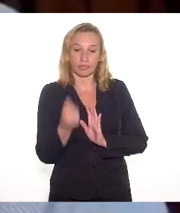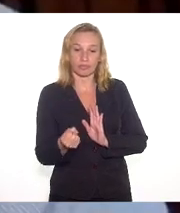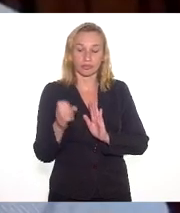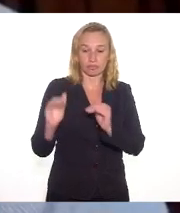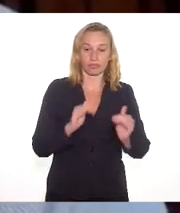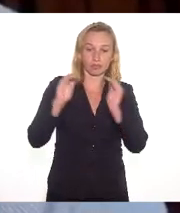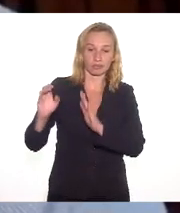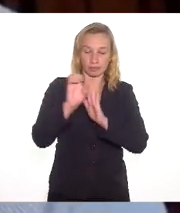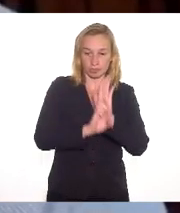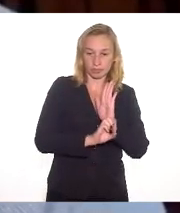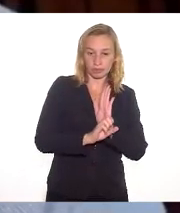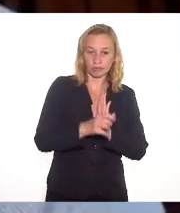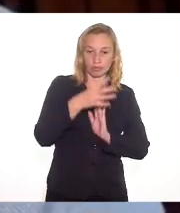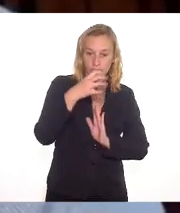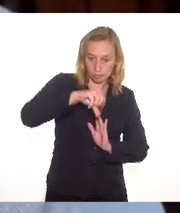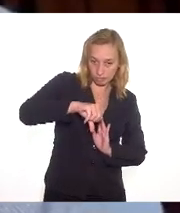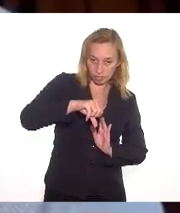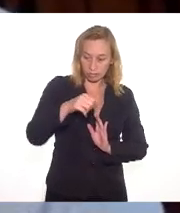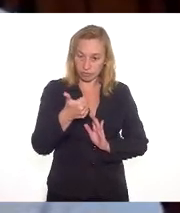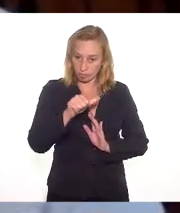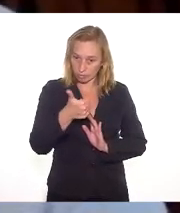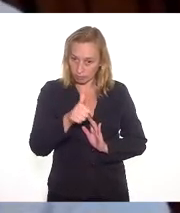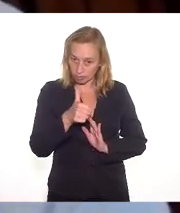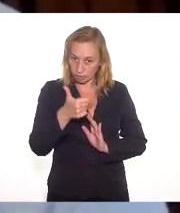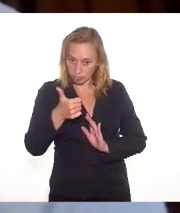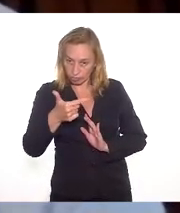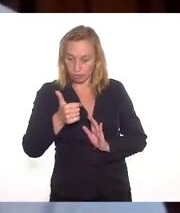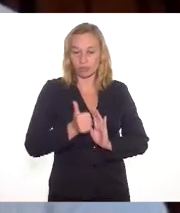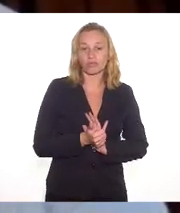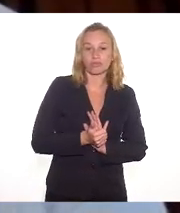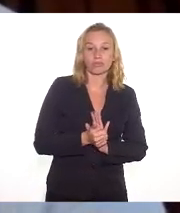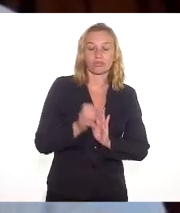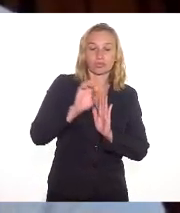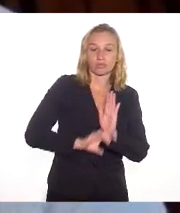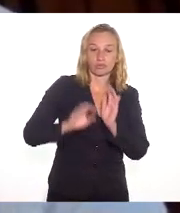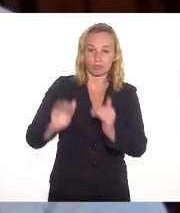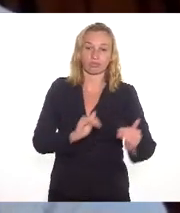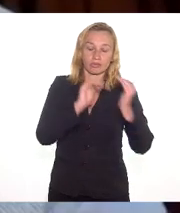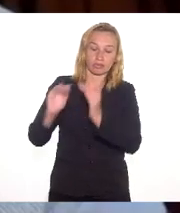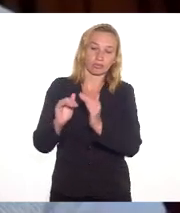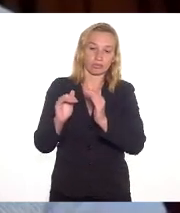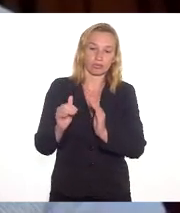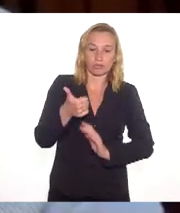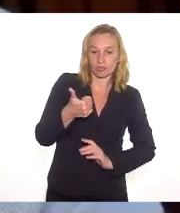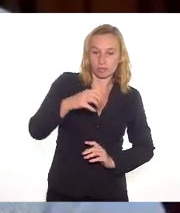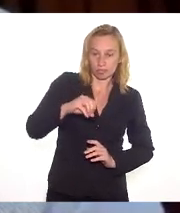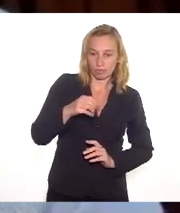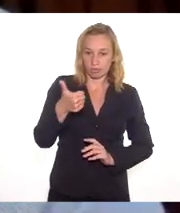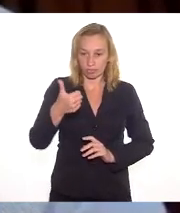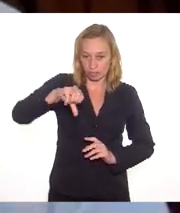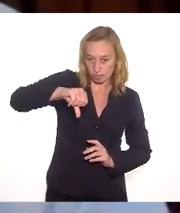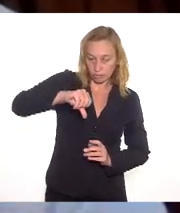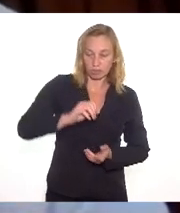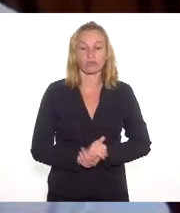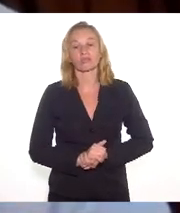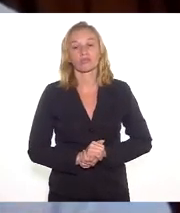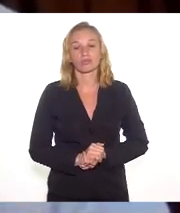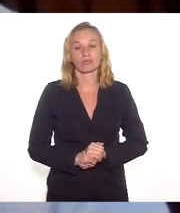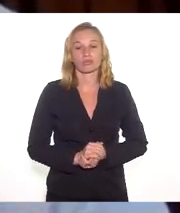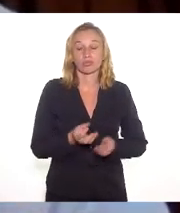subemenda aglutinativa às emendas 9, 11 e 12. Favorável com subemenda aglutinativa às emendas 10 e 19.